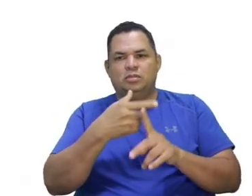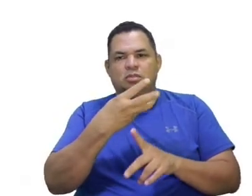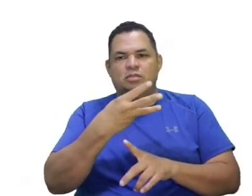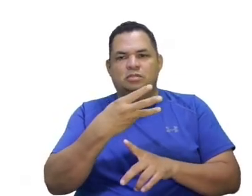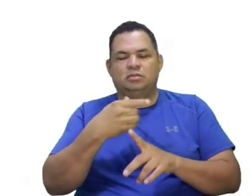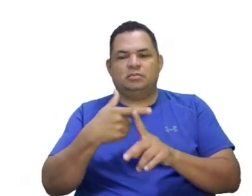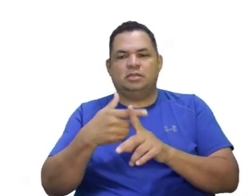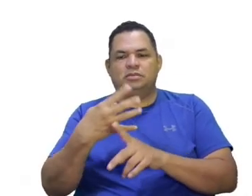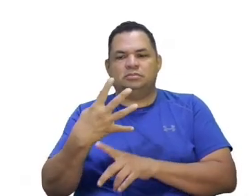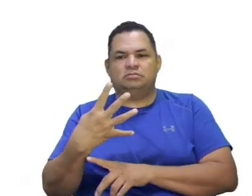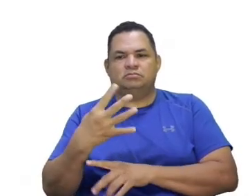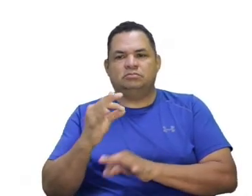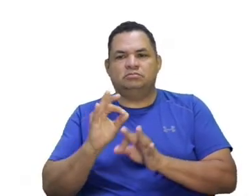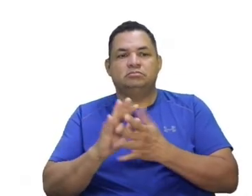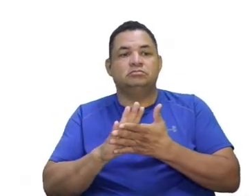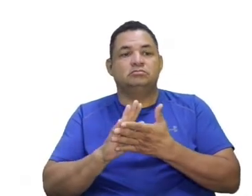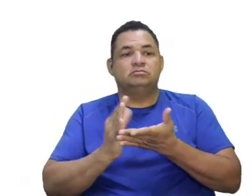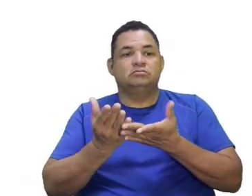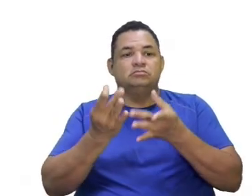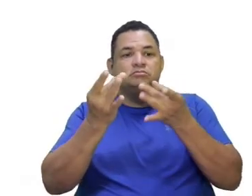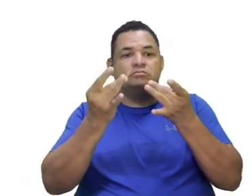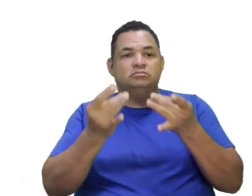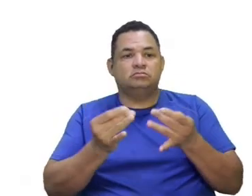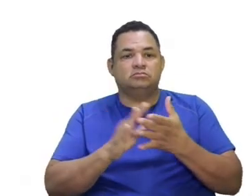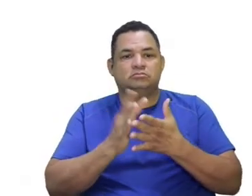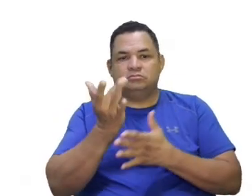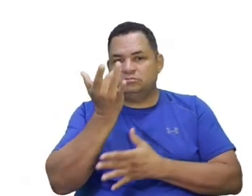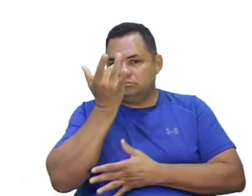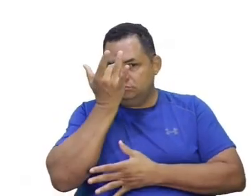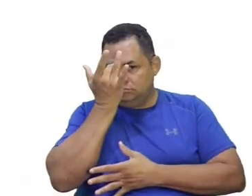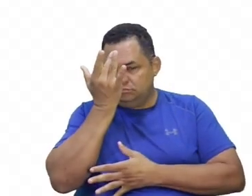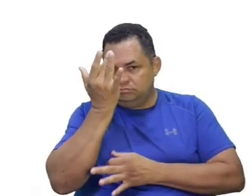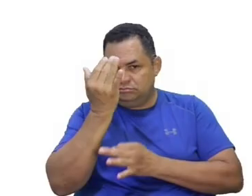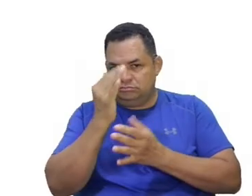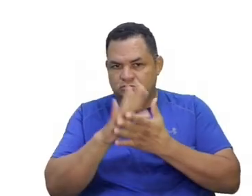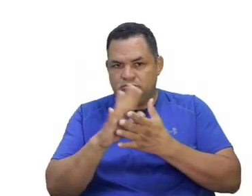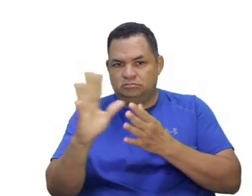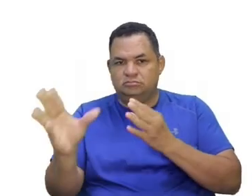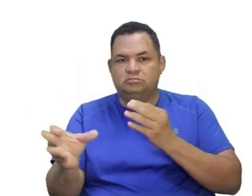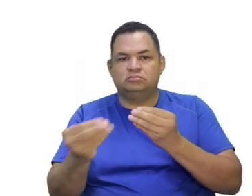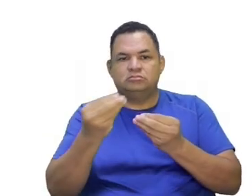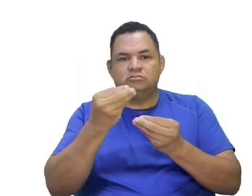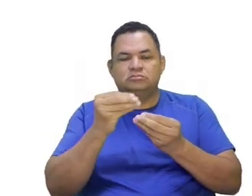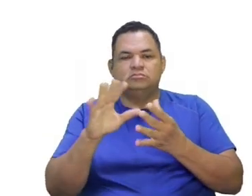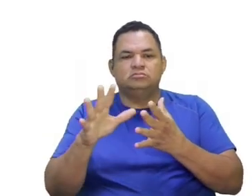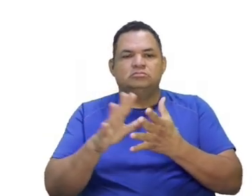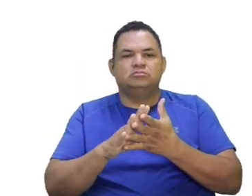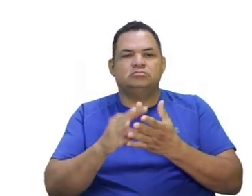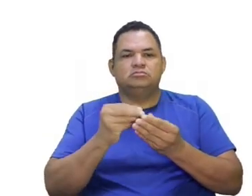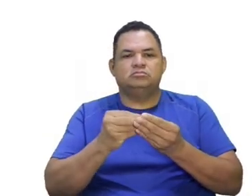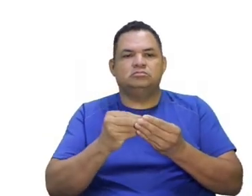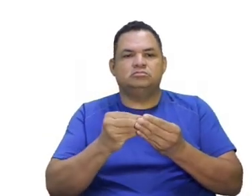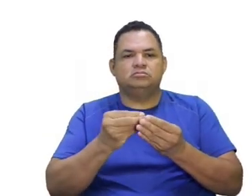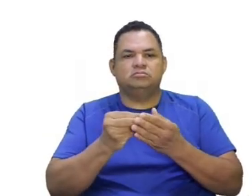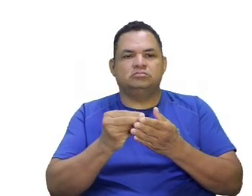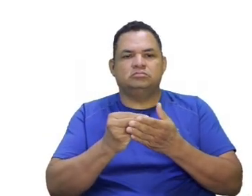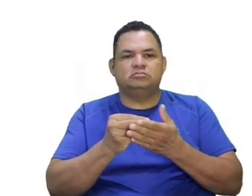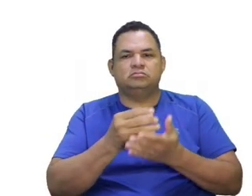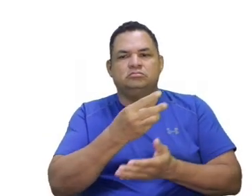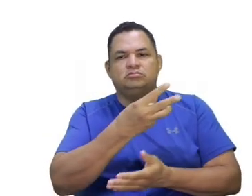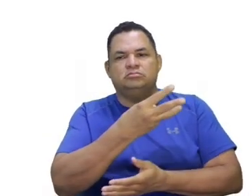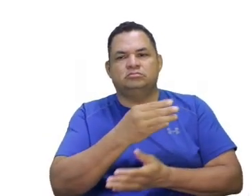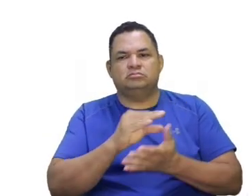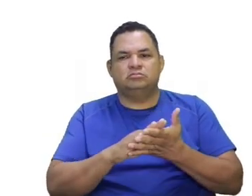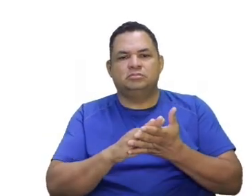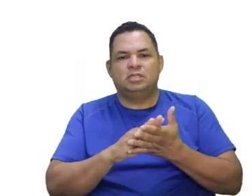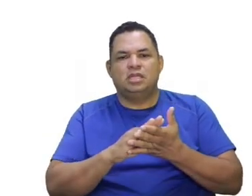e mais 4, ele está falando dessa facilidade de estar doando de 3 a 4